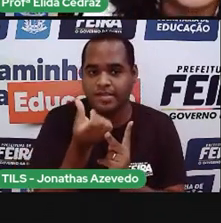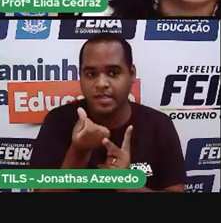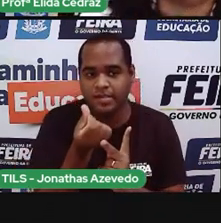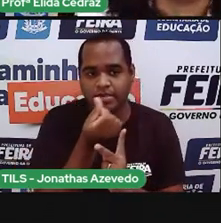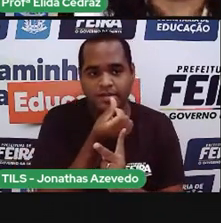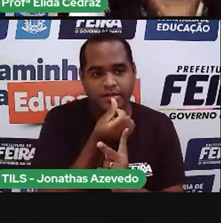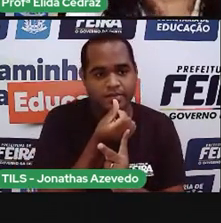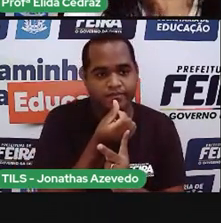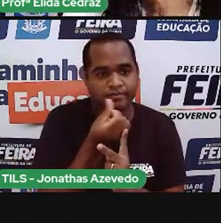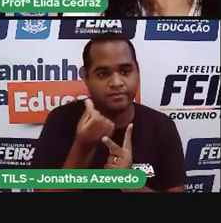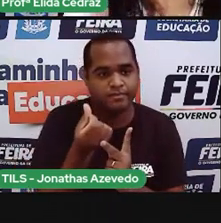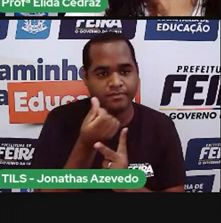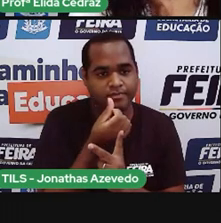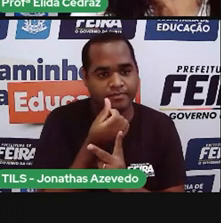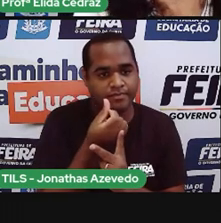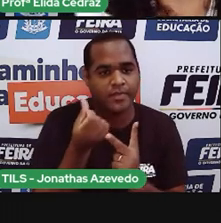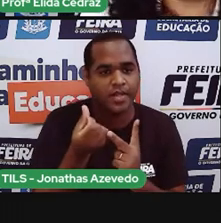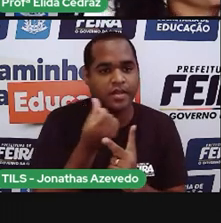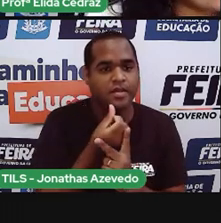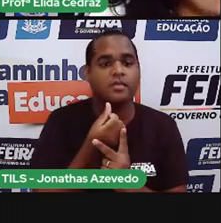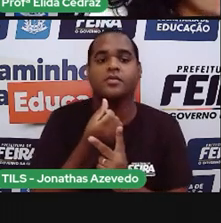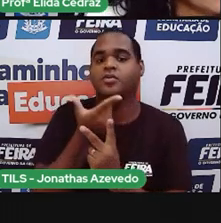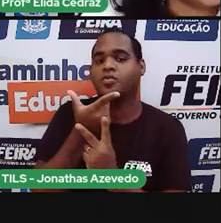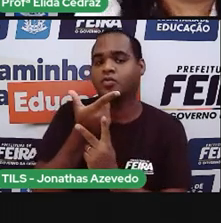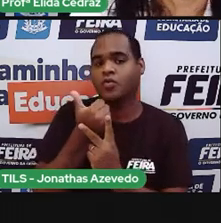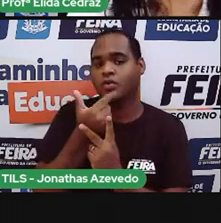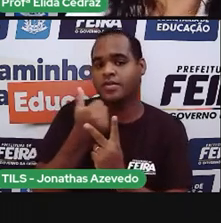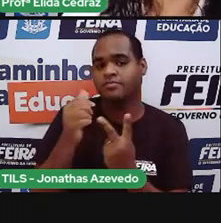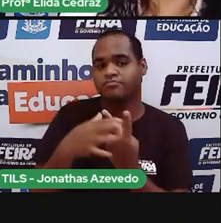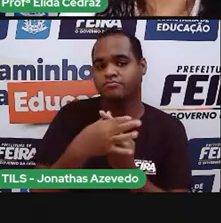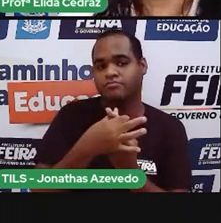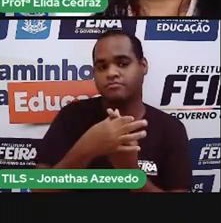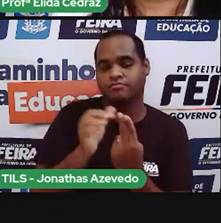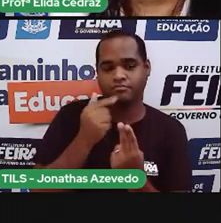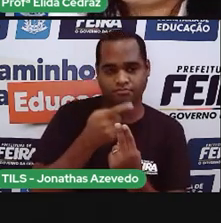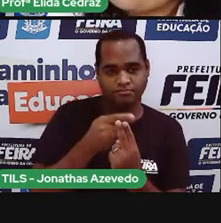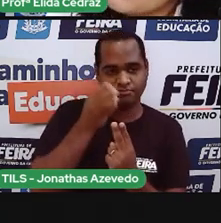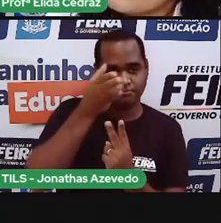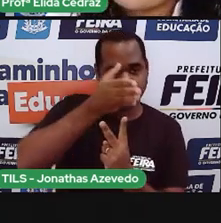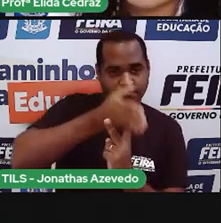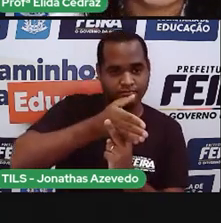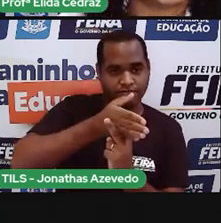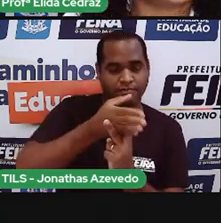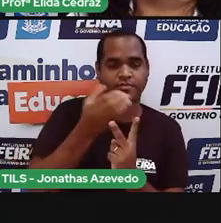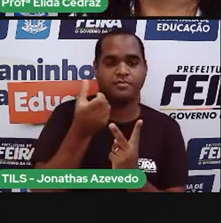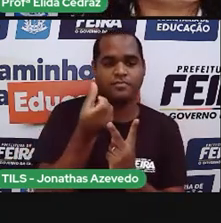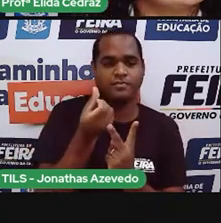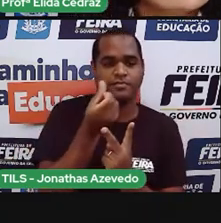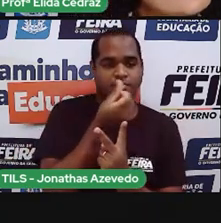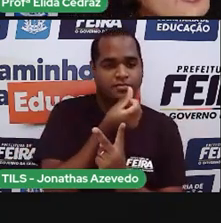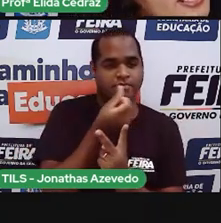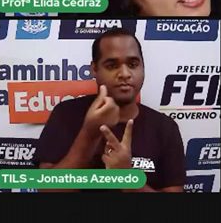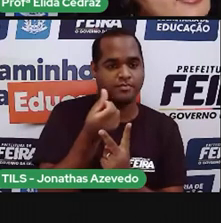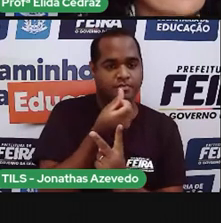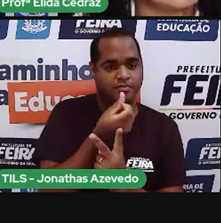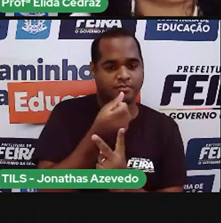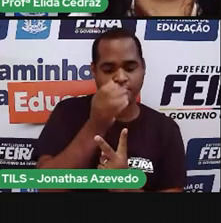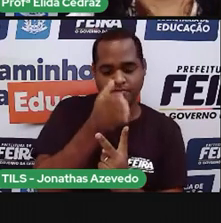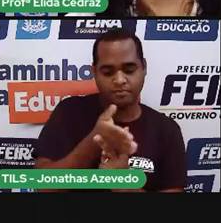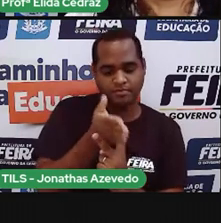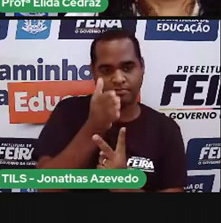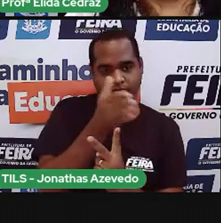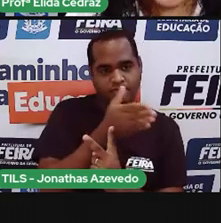dúzia. Se a dúzia é 12, meia dúzia é